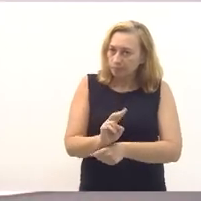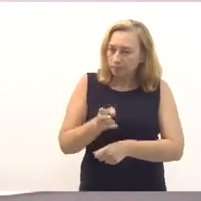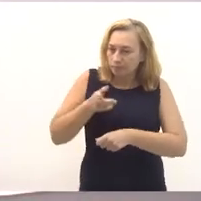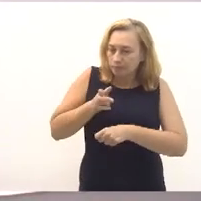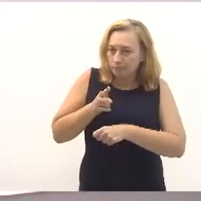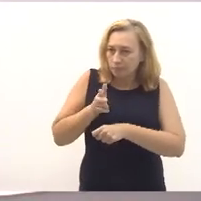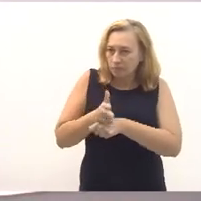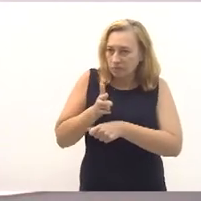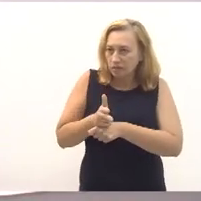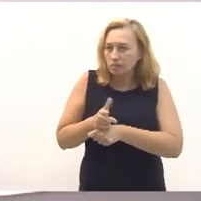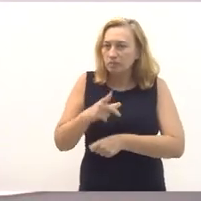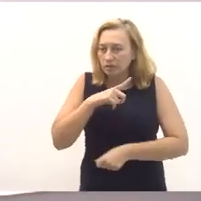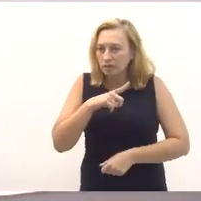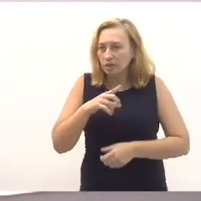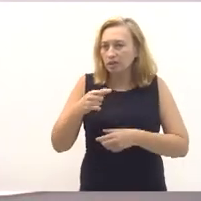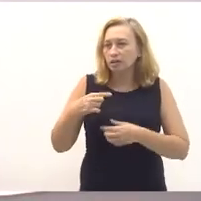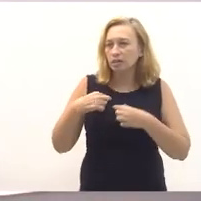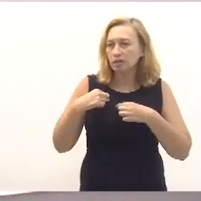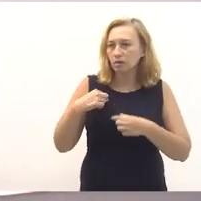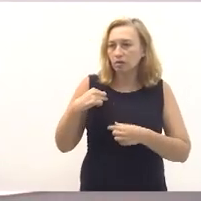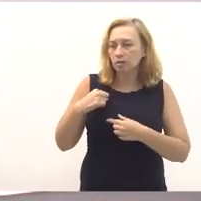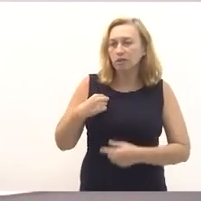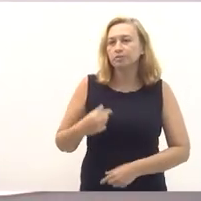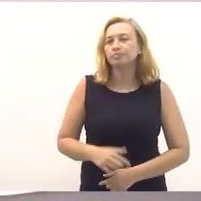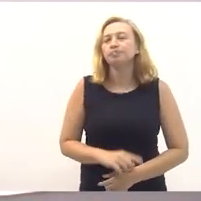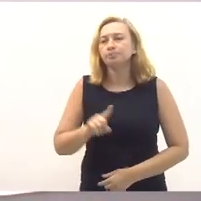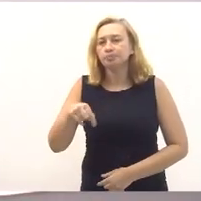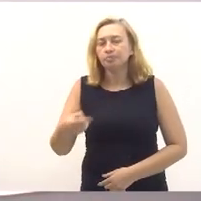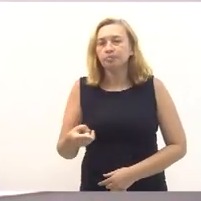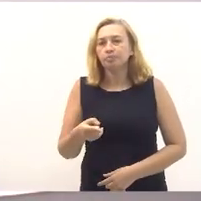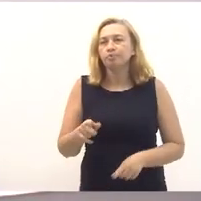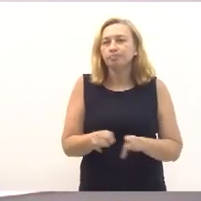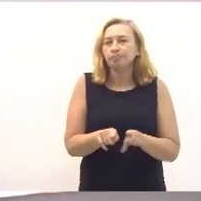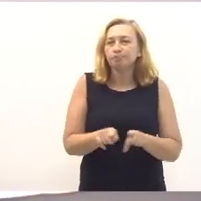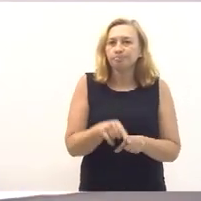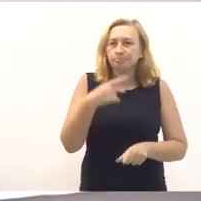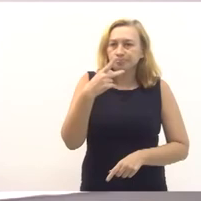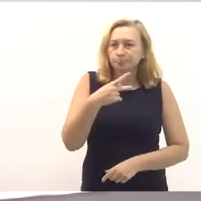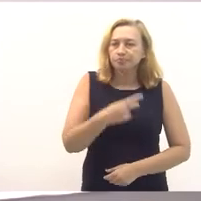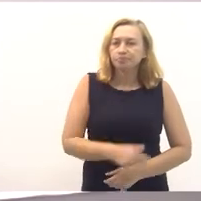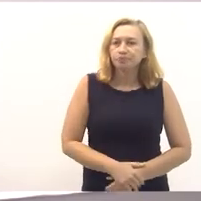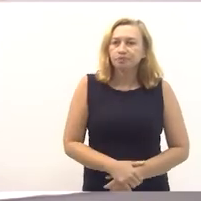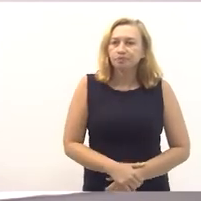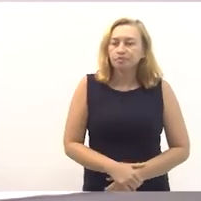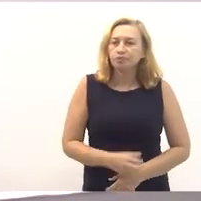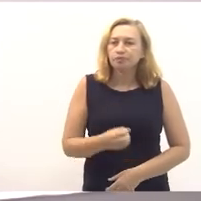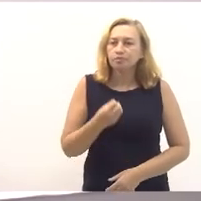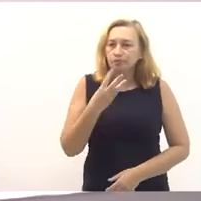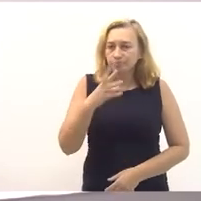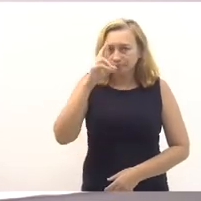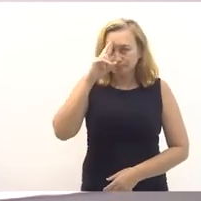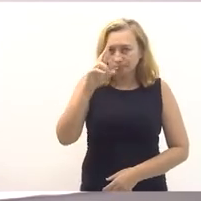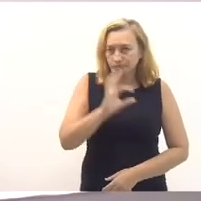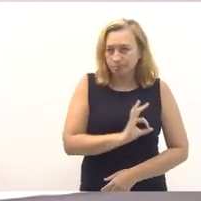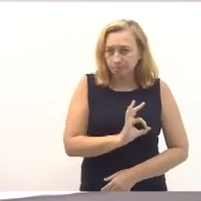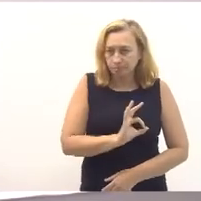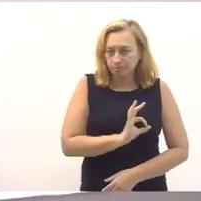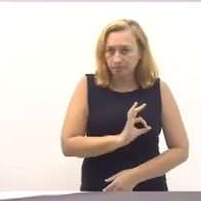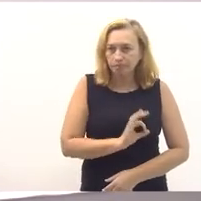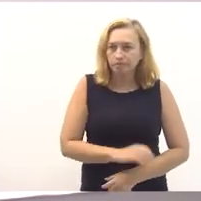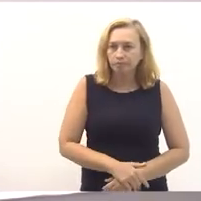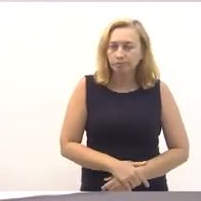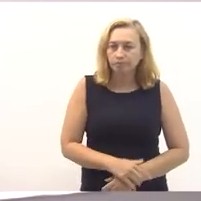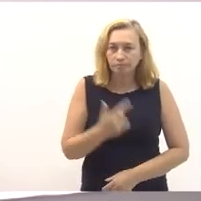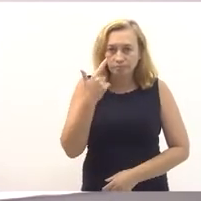ser não eu agi corretamente e o outro argumento que eu levantei foi o seguinte um bom comandante da